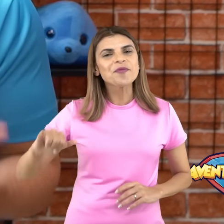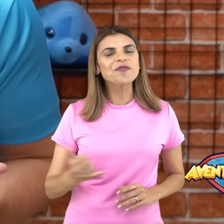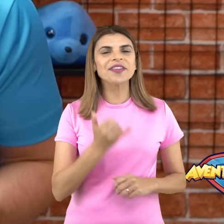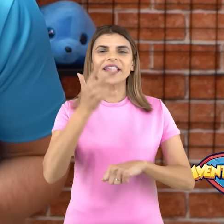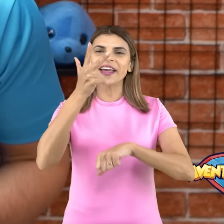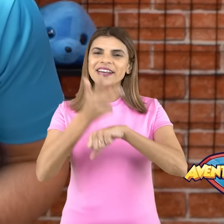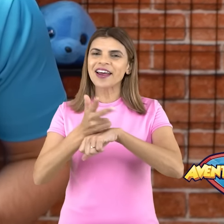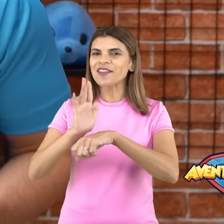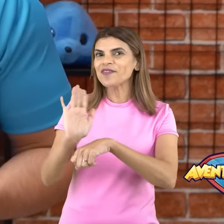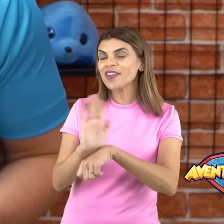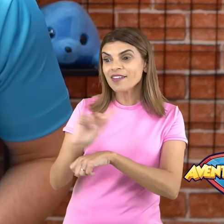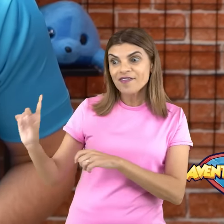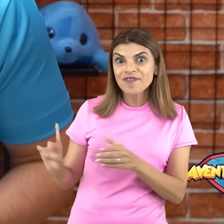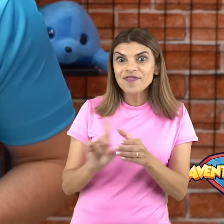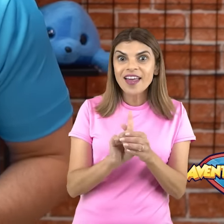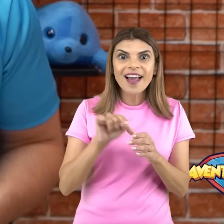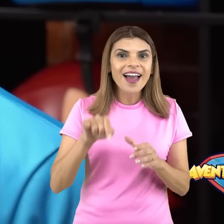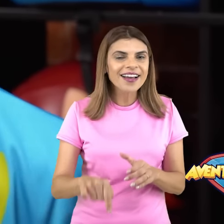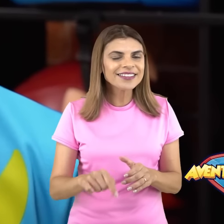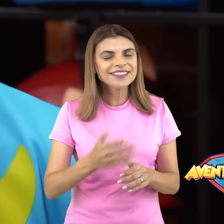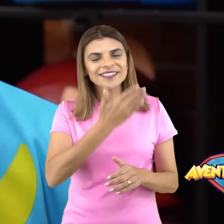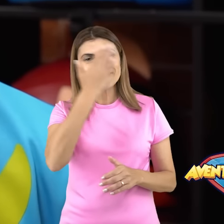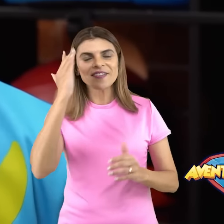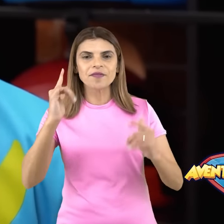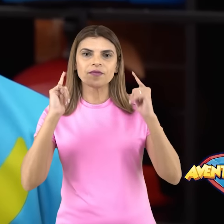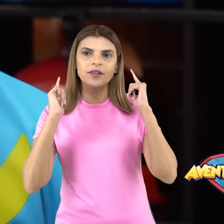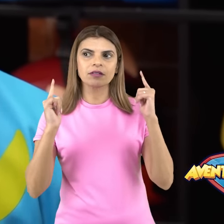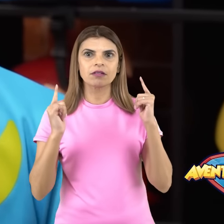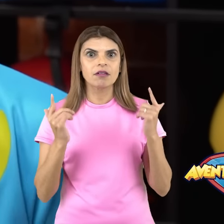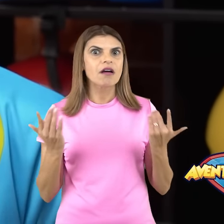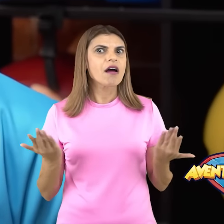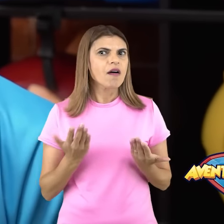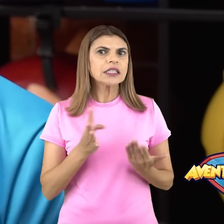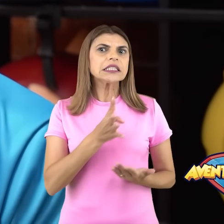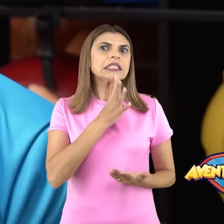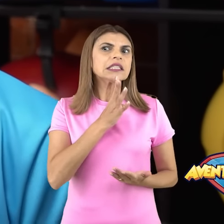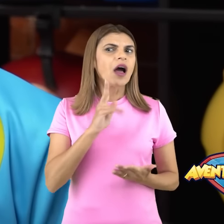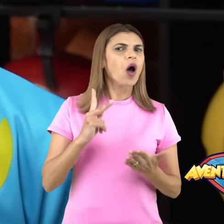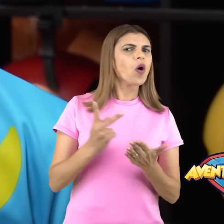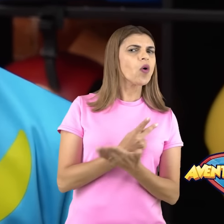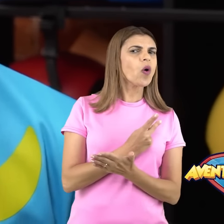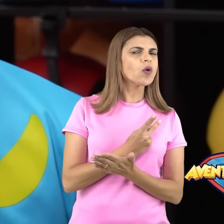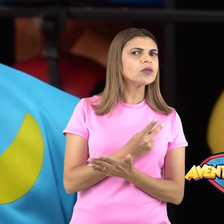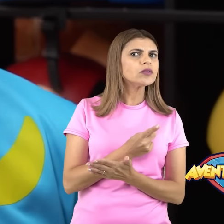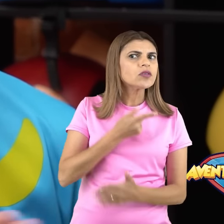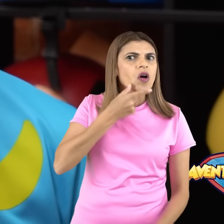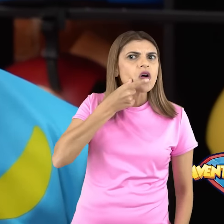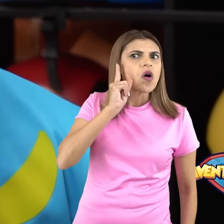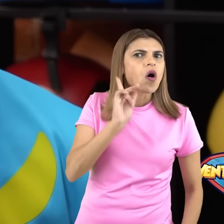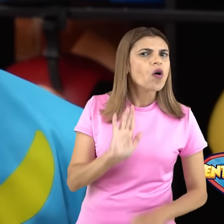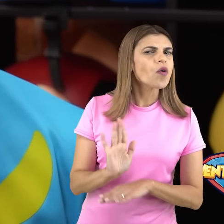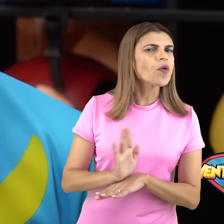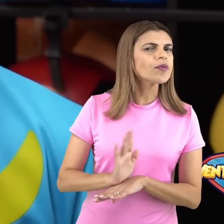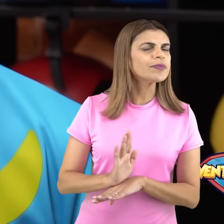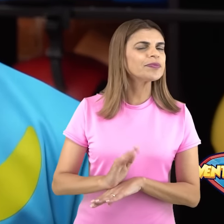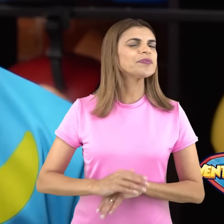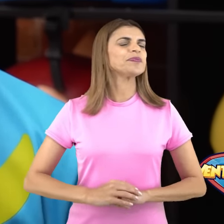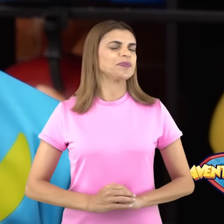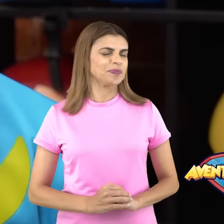e ser um aventureiro também. Agora, pessoal, vamos lembrar o que aconteceu no episódio